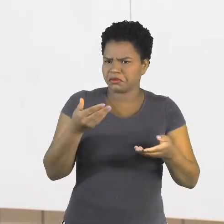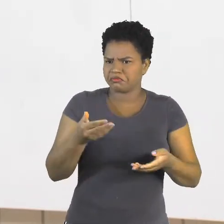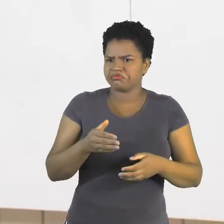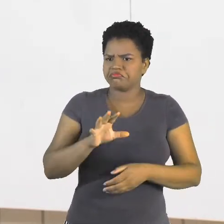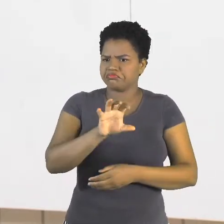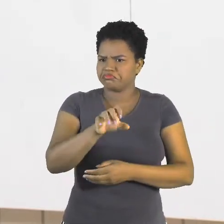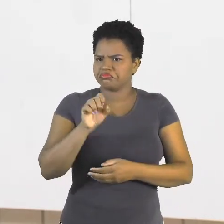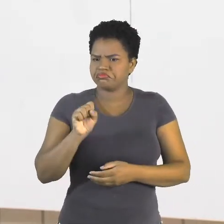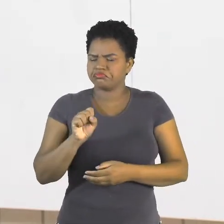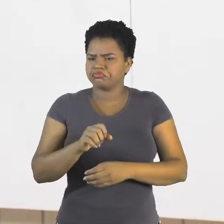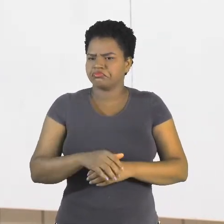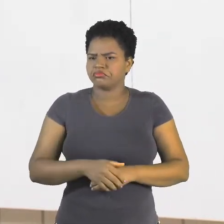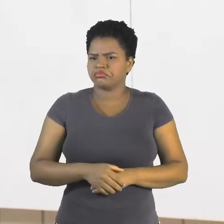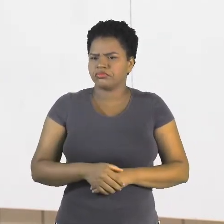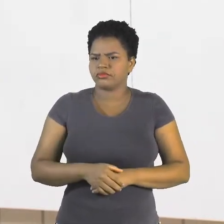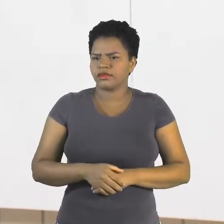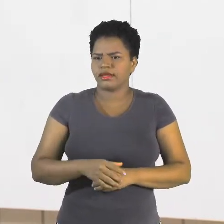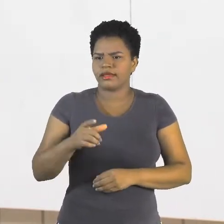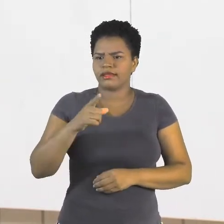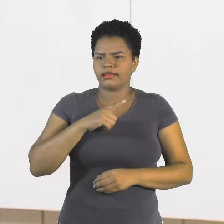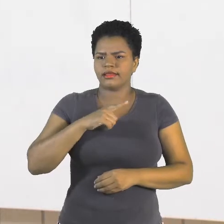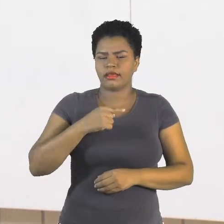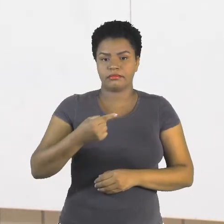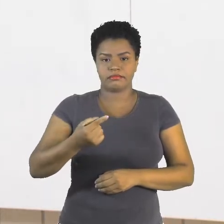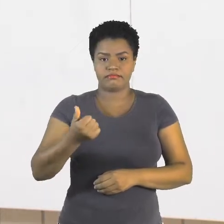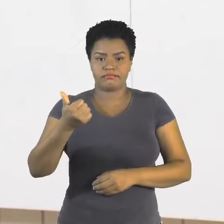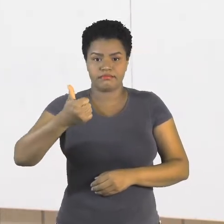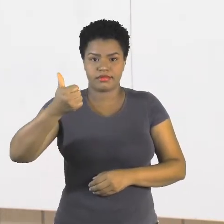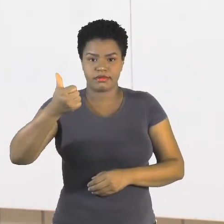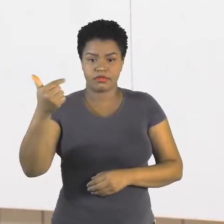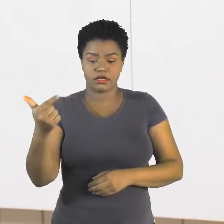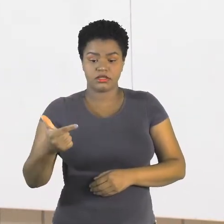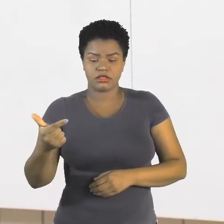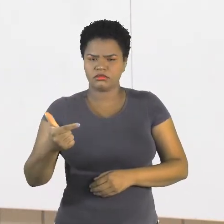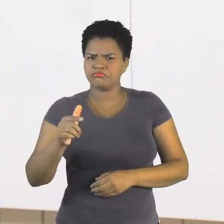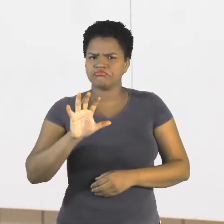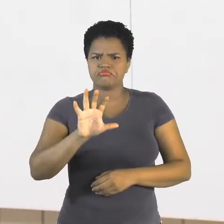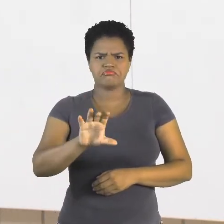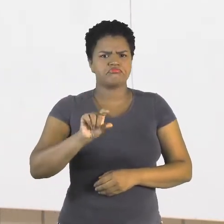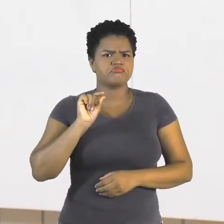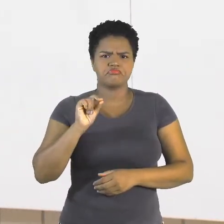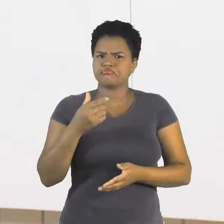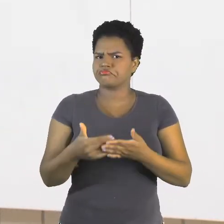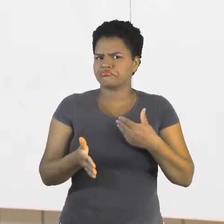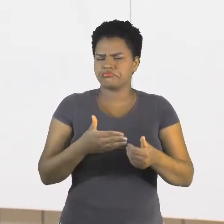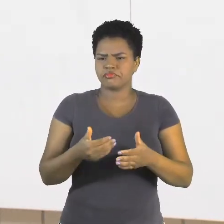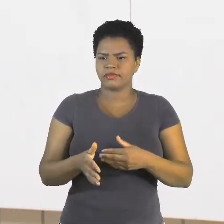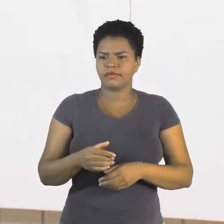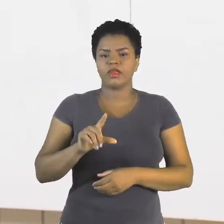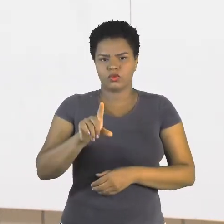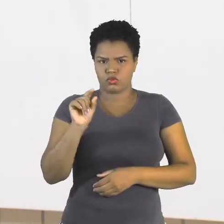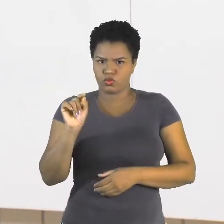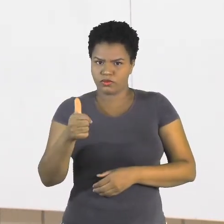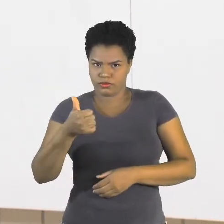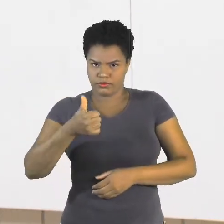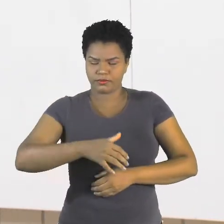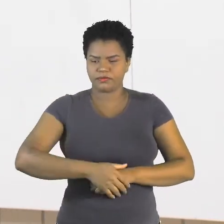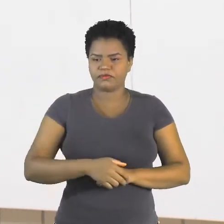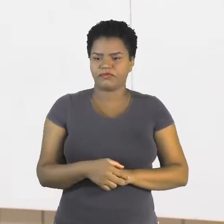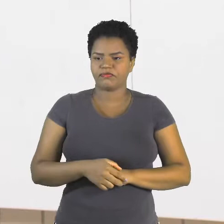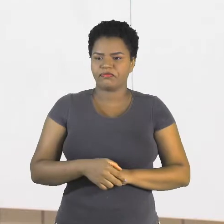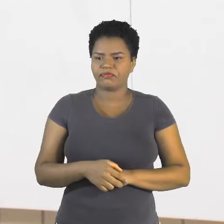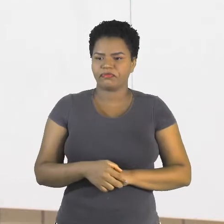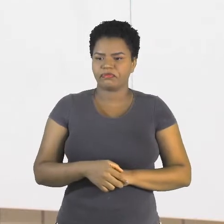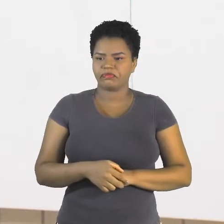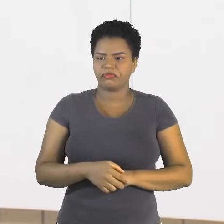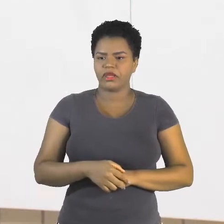a primeira e a segunda equação. Pega qualquer uma. Eu vou pegar a primeira. E eu tenho isso aqui, ó,